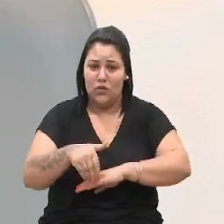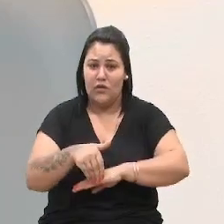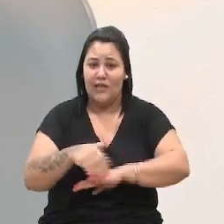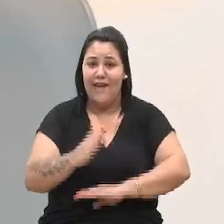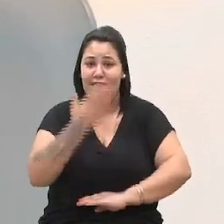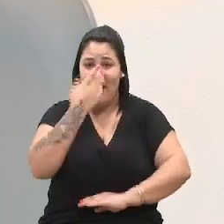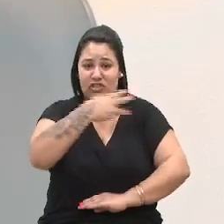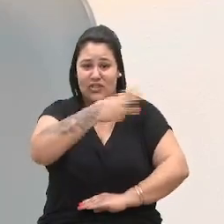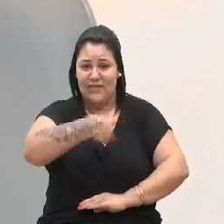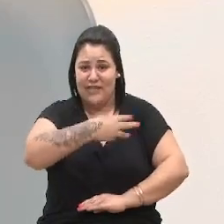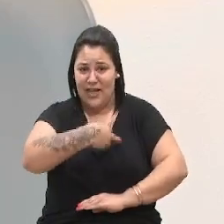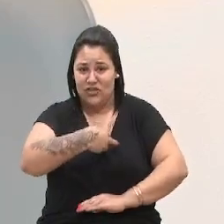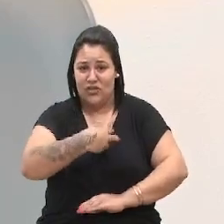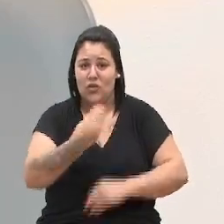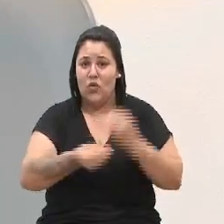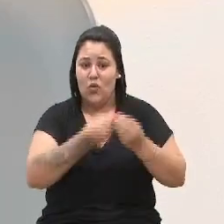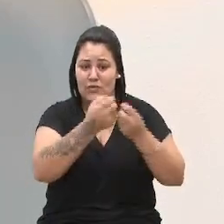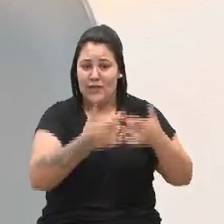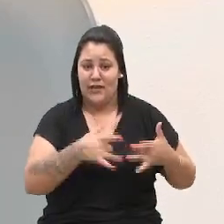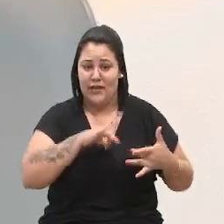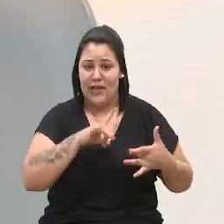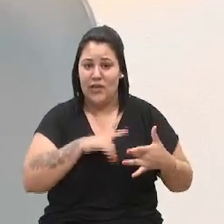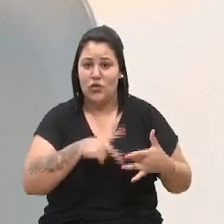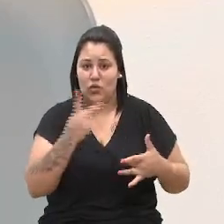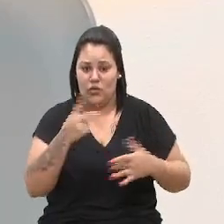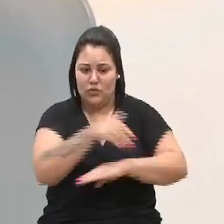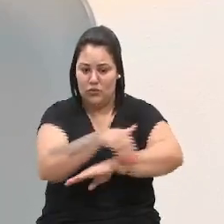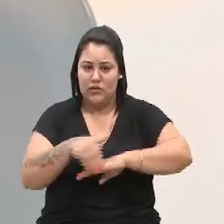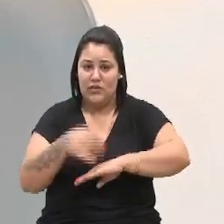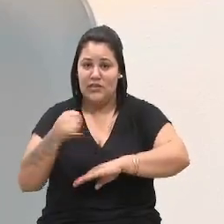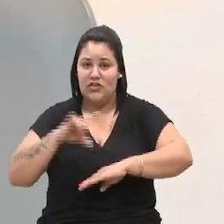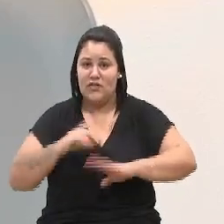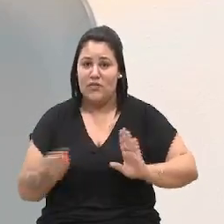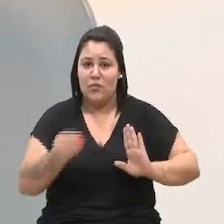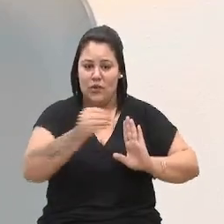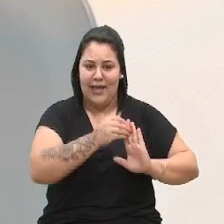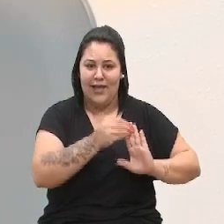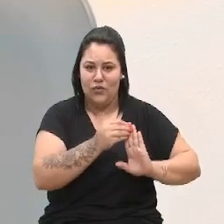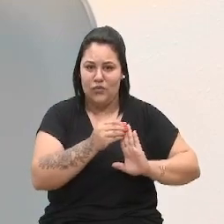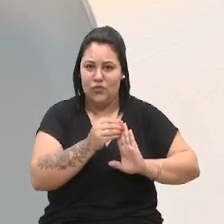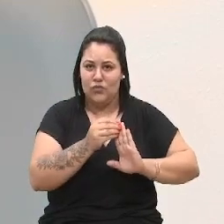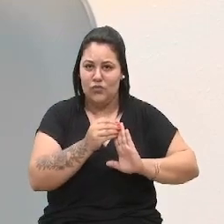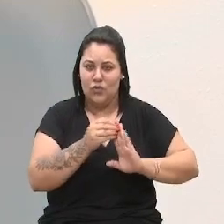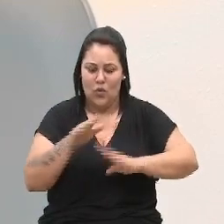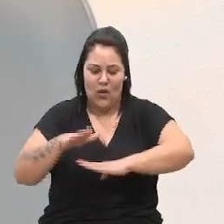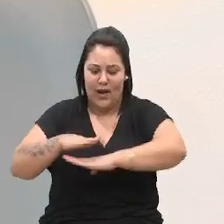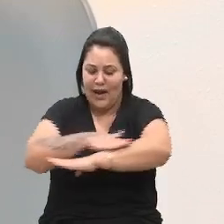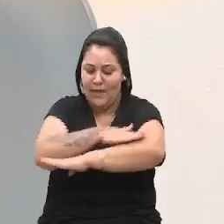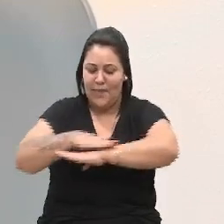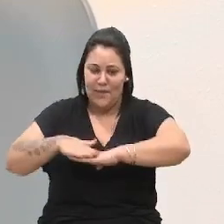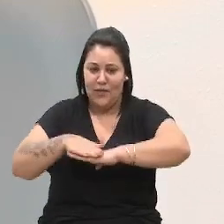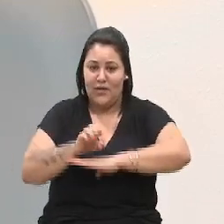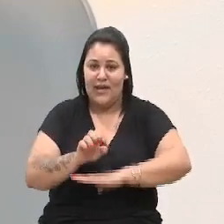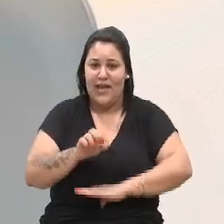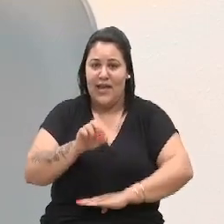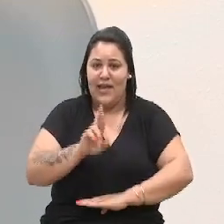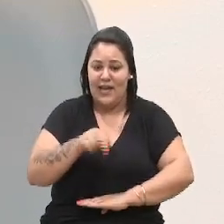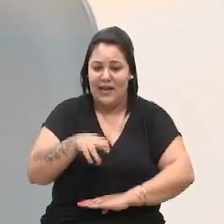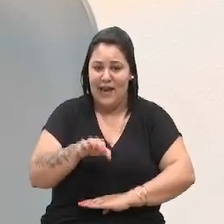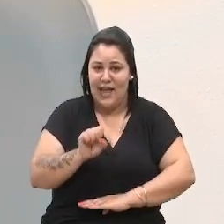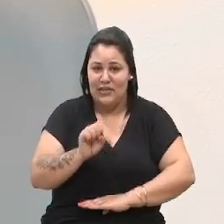como eu falei, existe 2 lá. Se tivessem colocado o capeamento em cima da rua Ernesto Casara, que ela